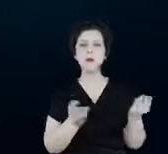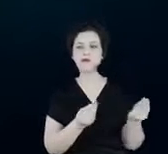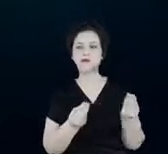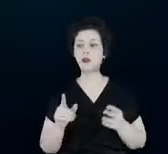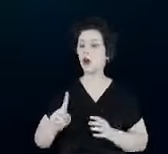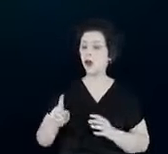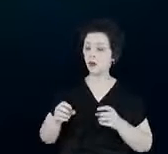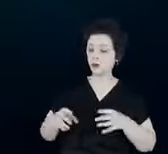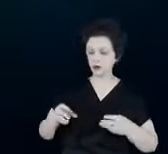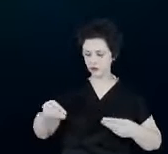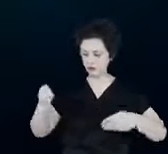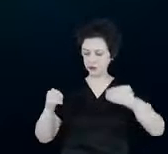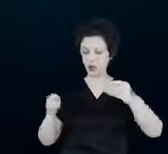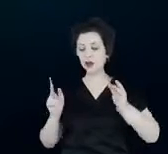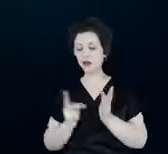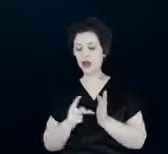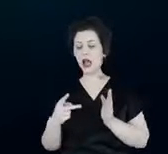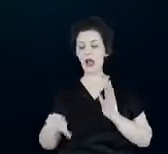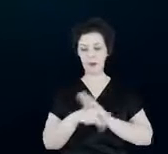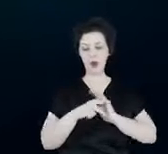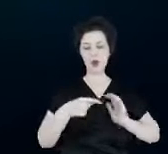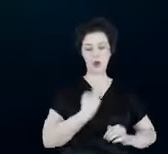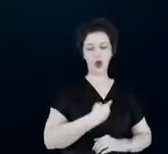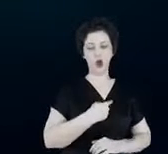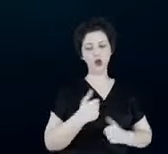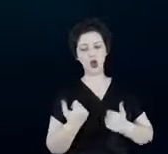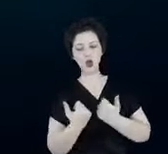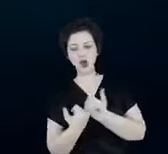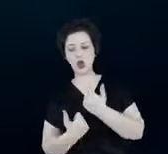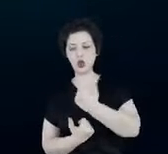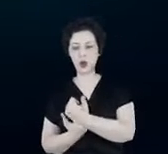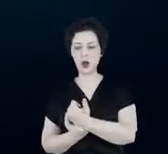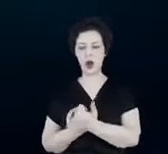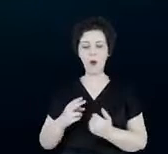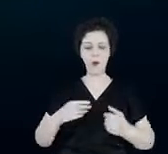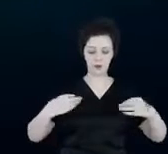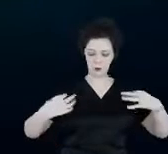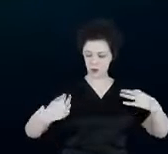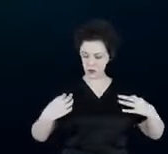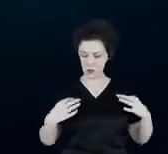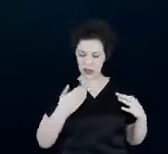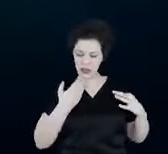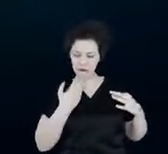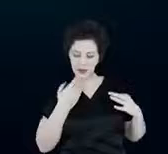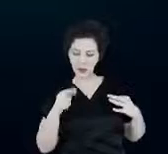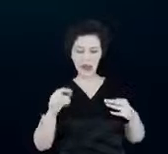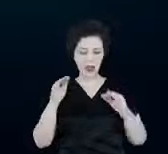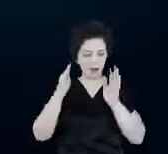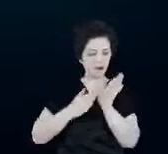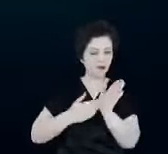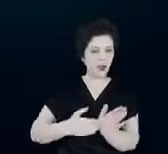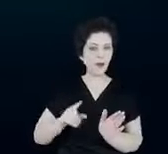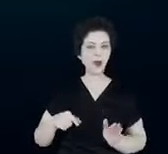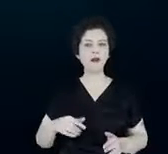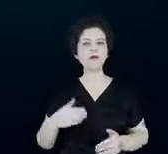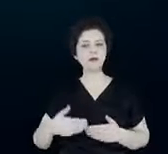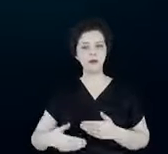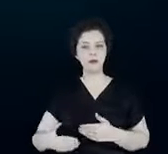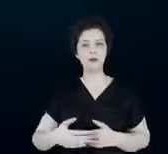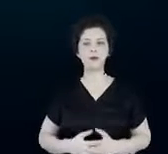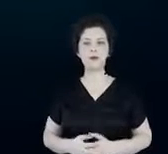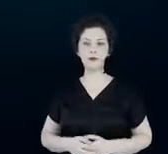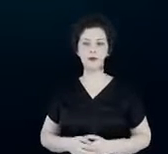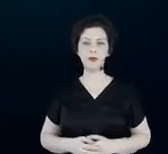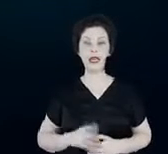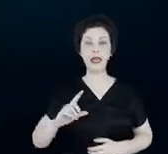vendedor a olhar o produto e falar vamos trocar ou não de acordo com os a peça inteira ser um cliente fiel e assim vai Ah tá